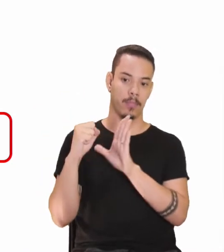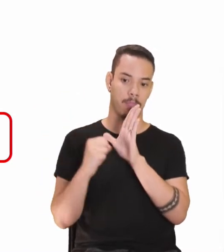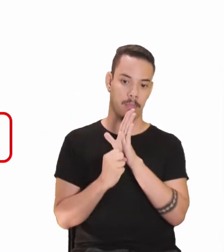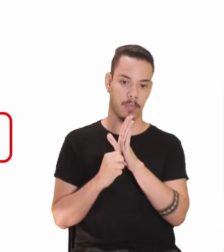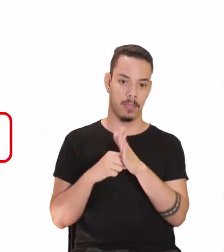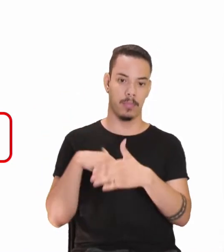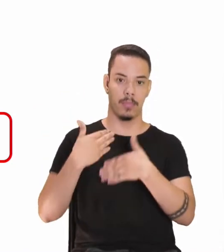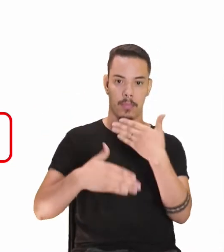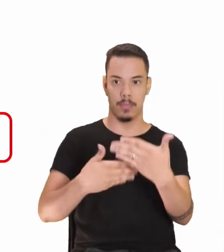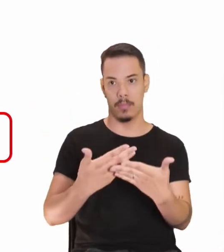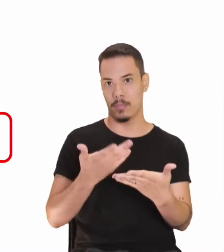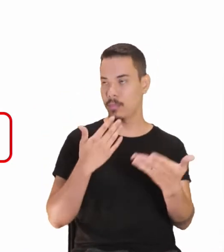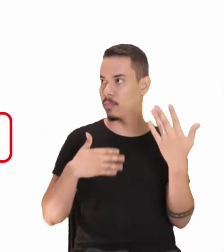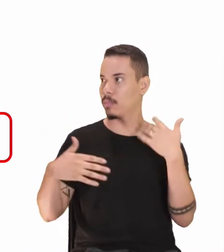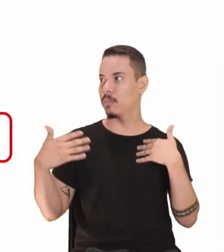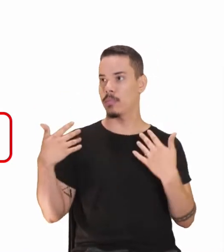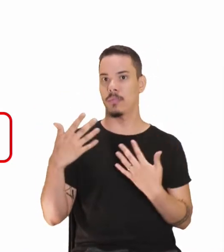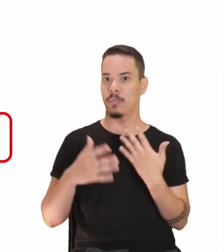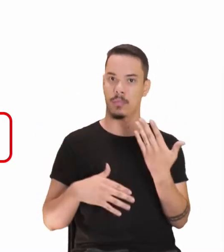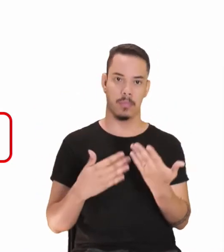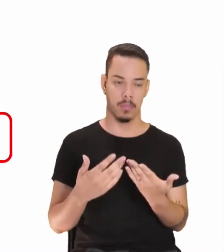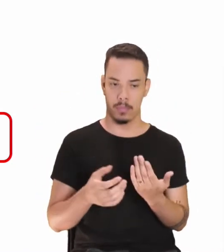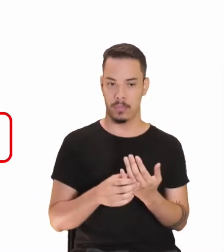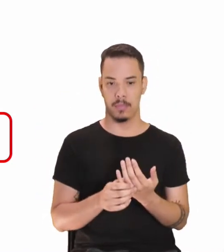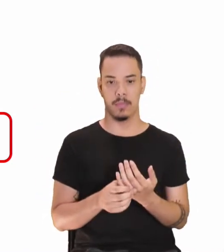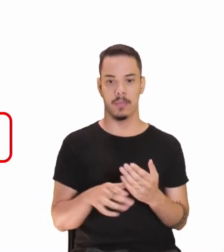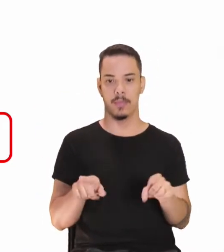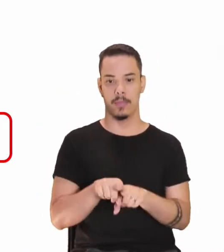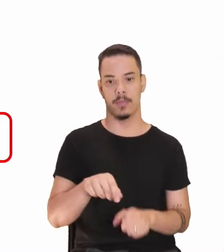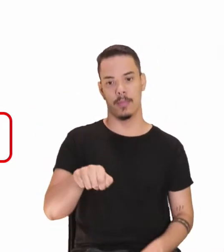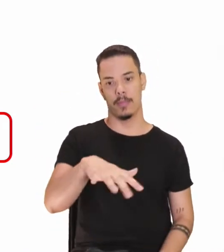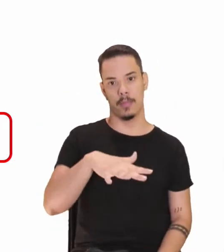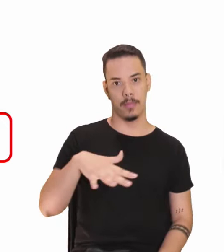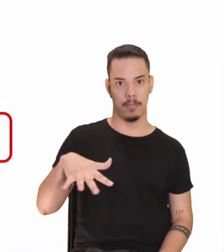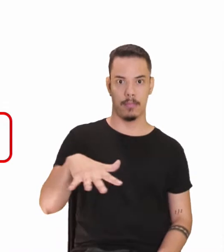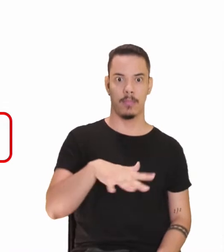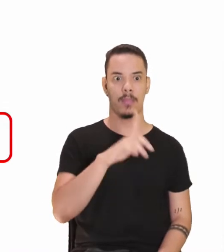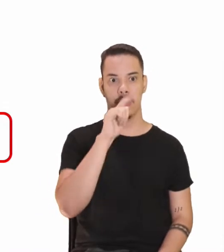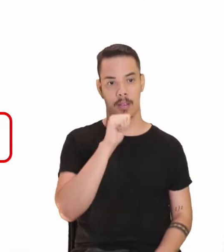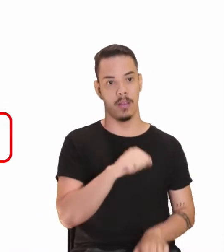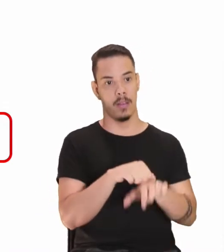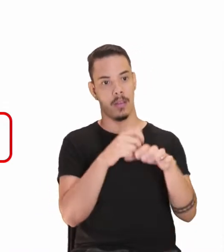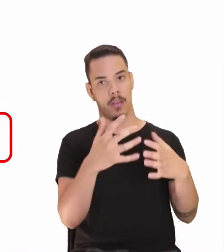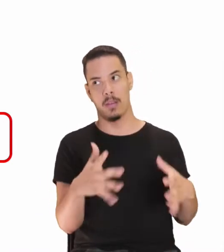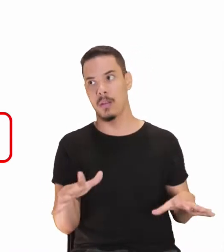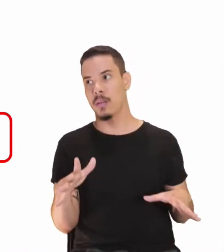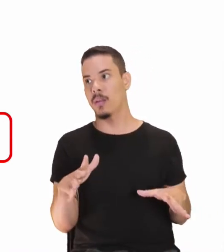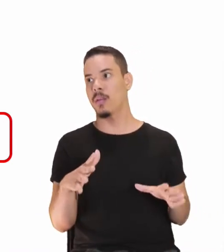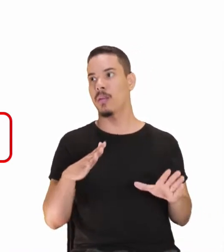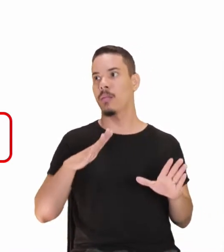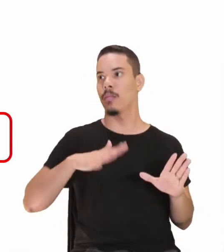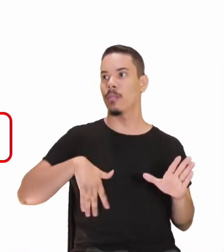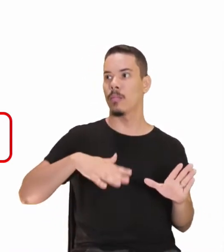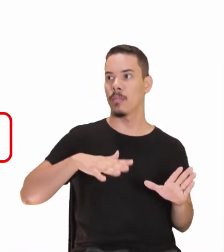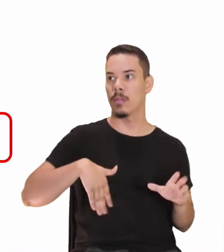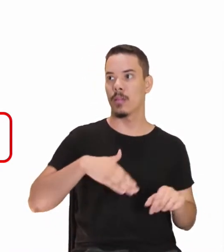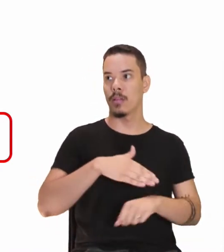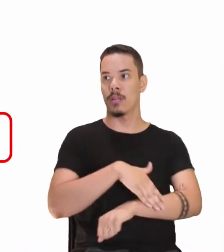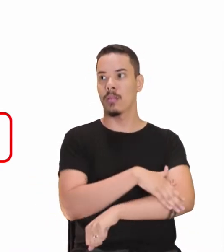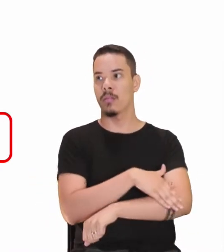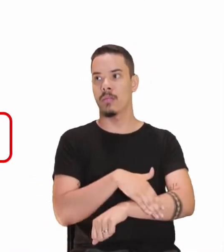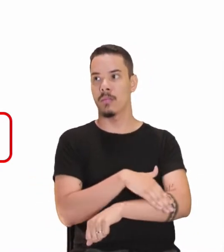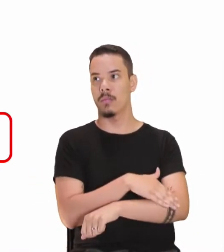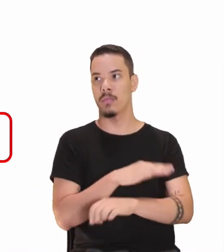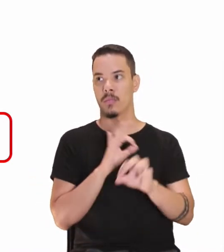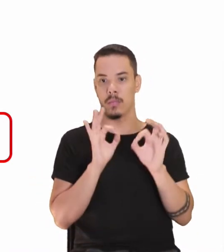passado, certo? Em que espaço, né? É no mar, é em alto mar, é na terra, é na praça, é na rua, né?